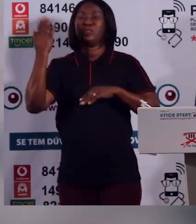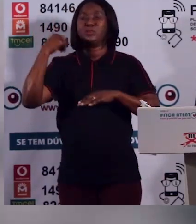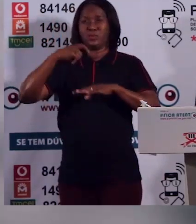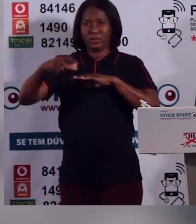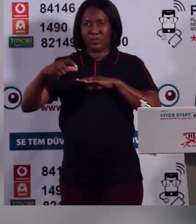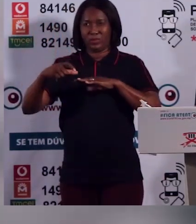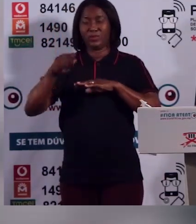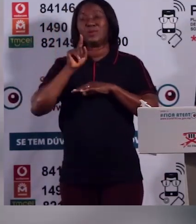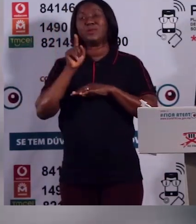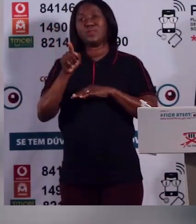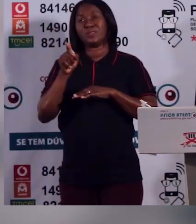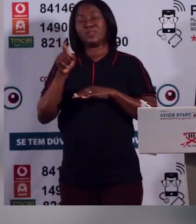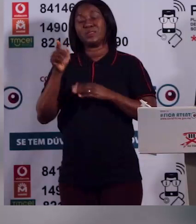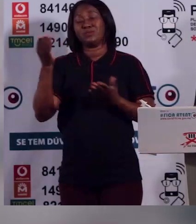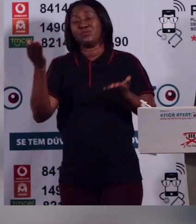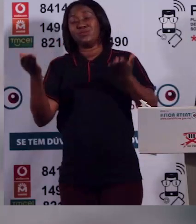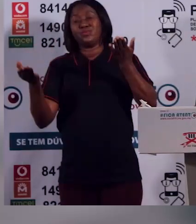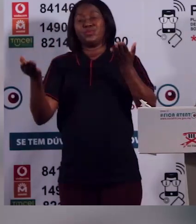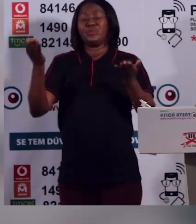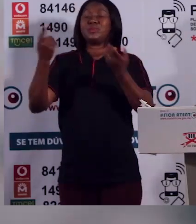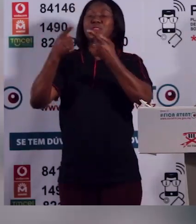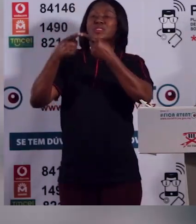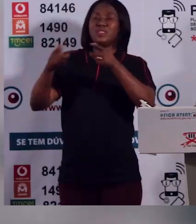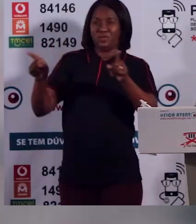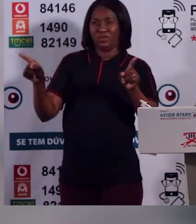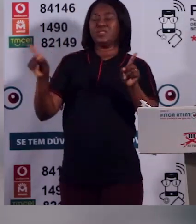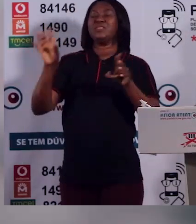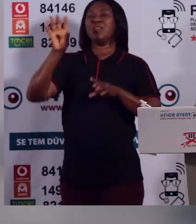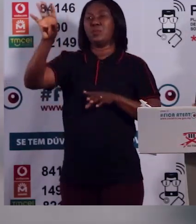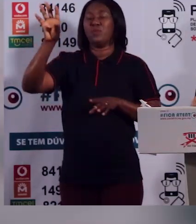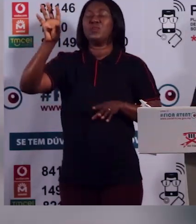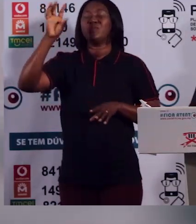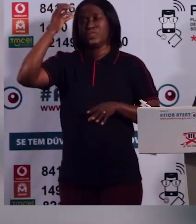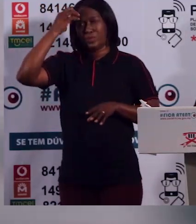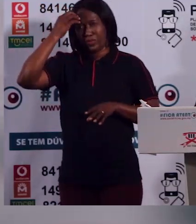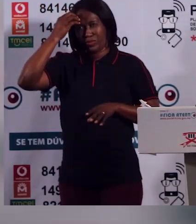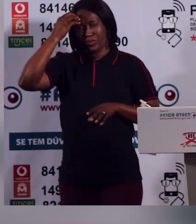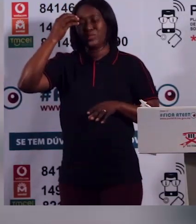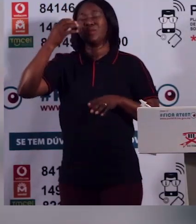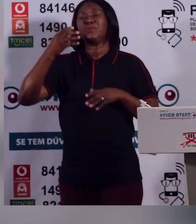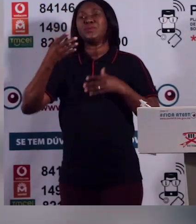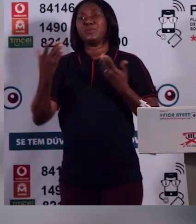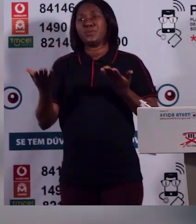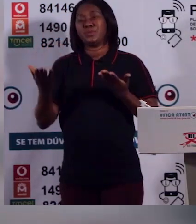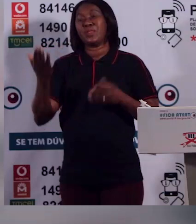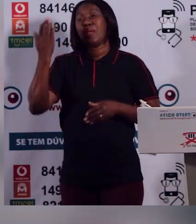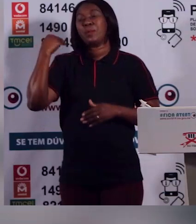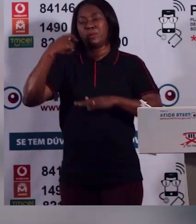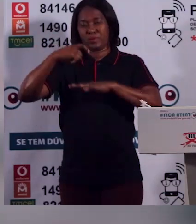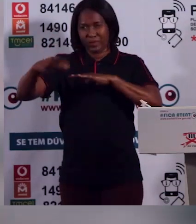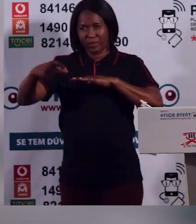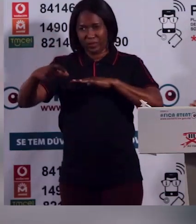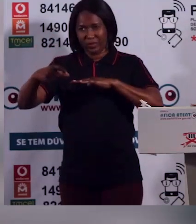fazer notar uma diferença que existe para a província de Maputo, que na semana